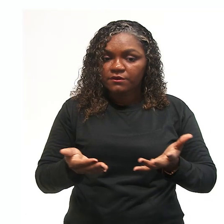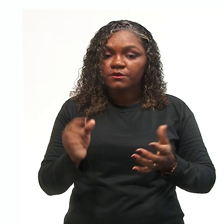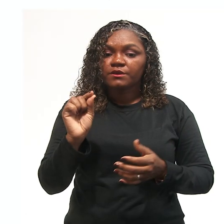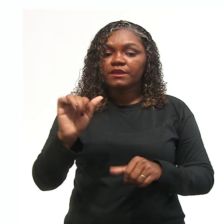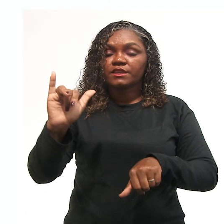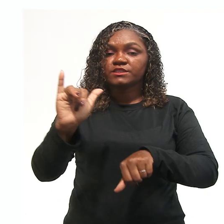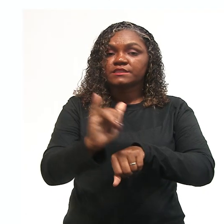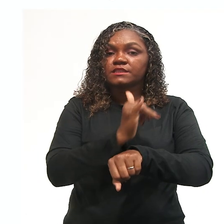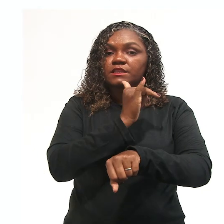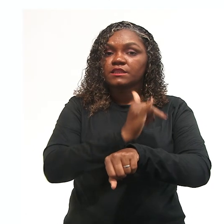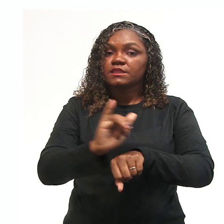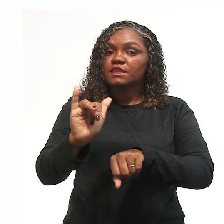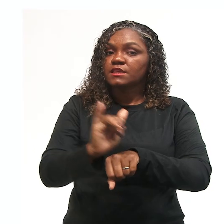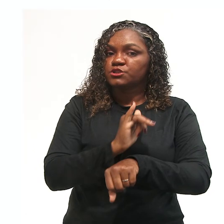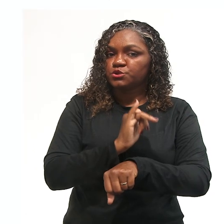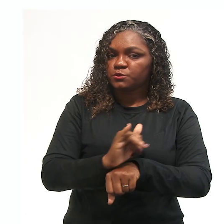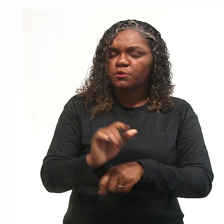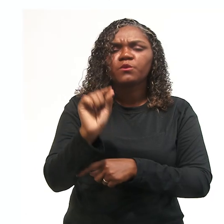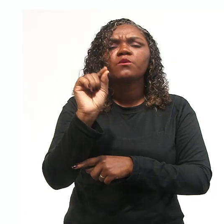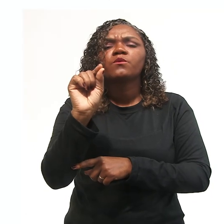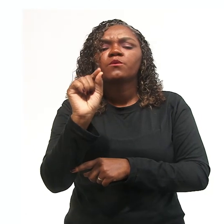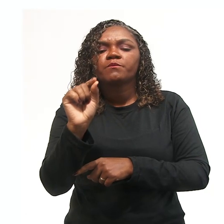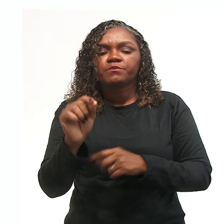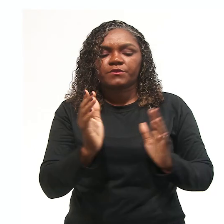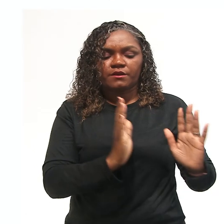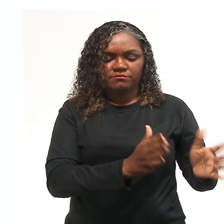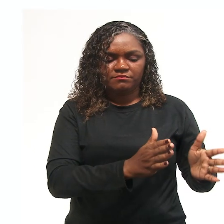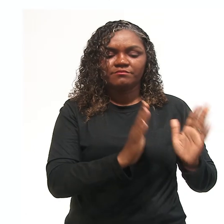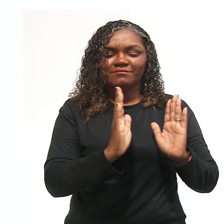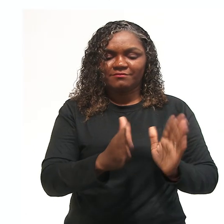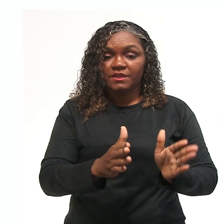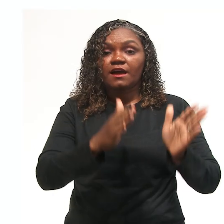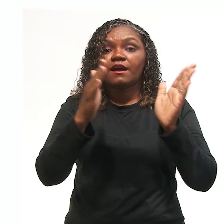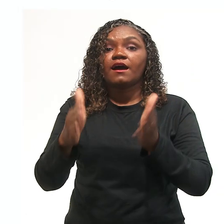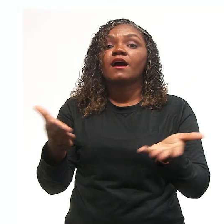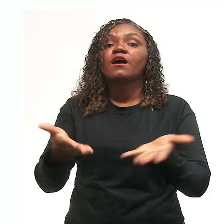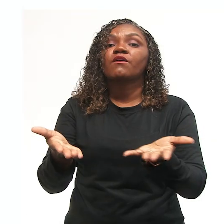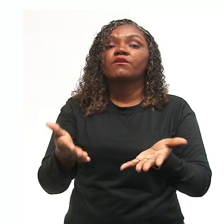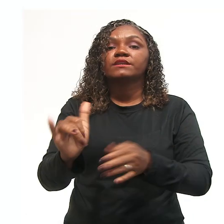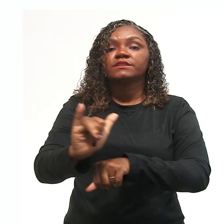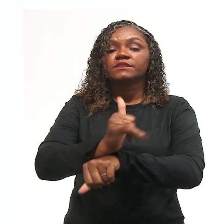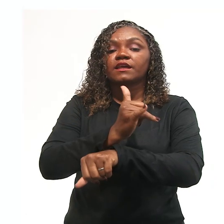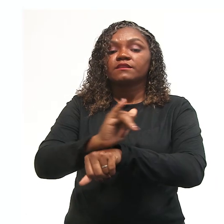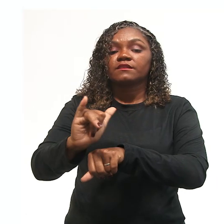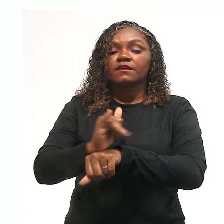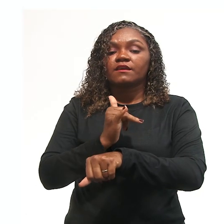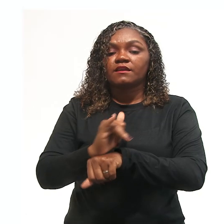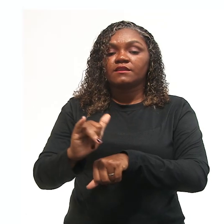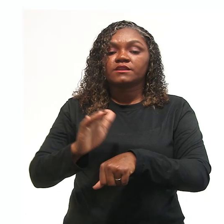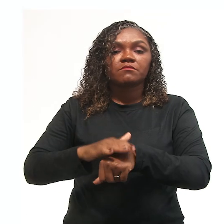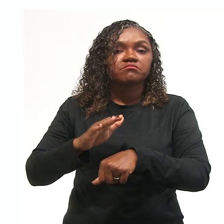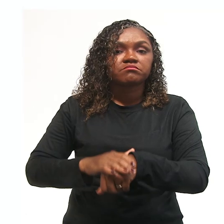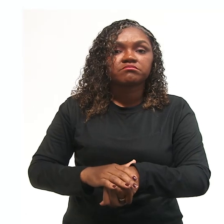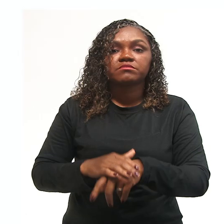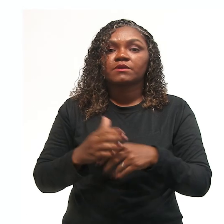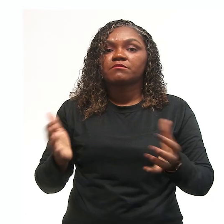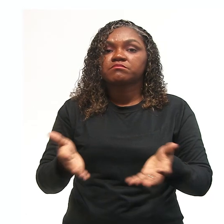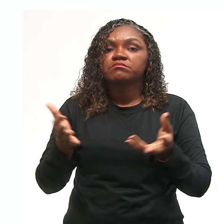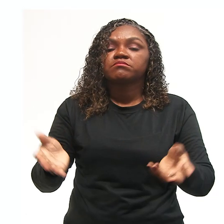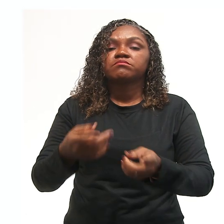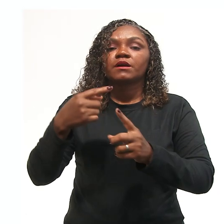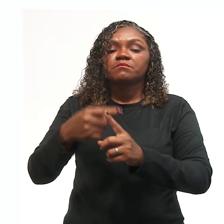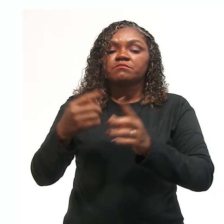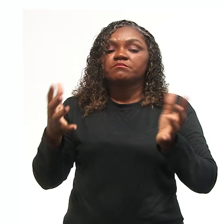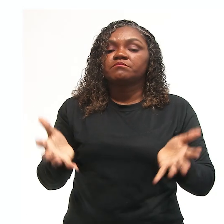posicionamento estratégico. Que é isso? Assume uma perspectiva mais proativa e propositiva, né?